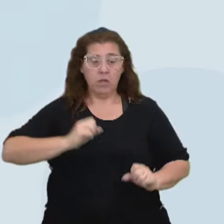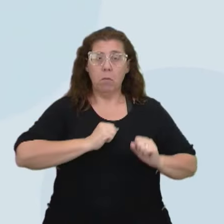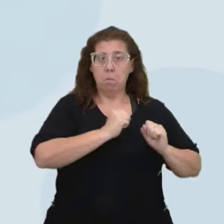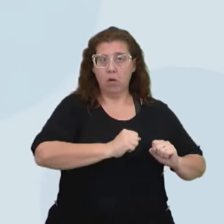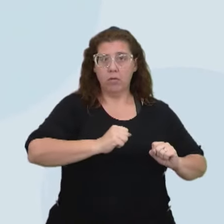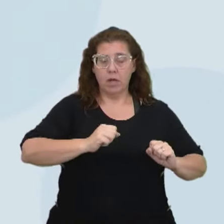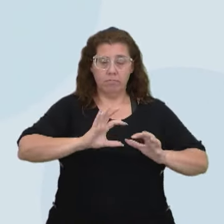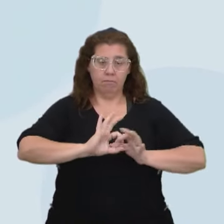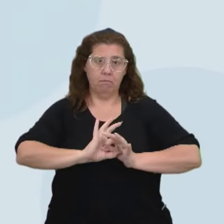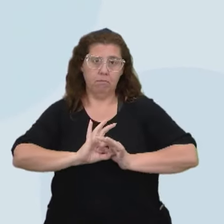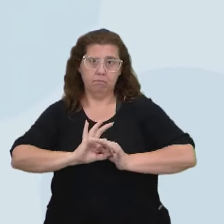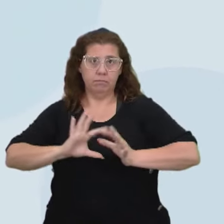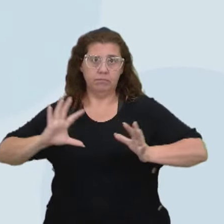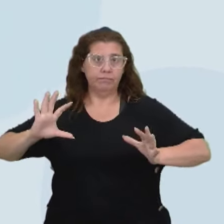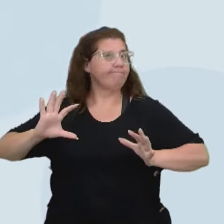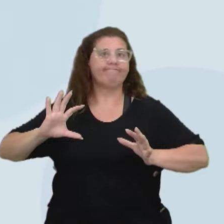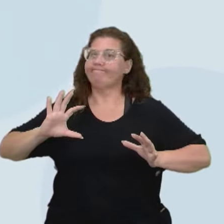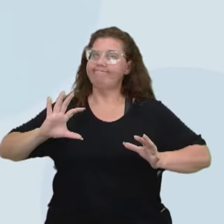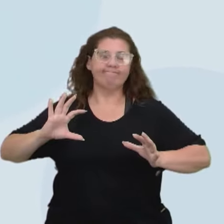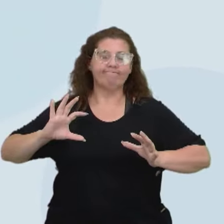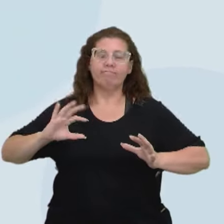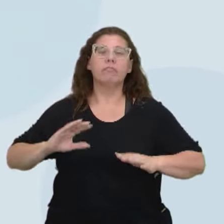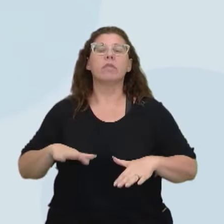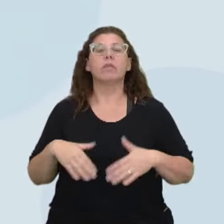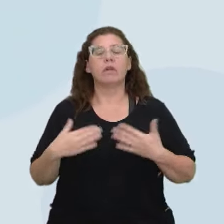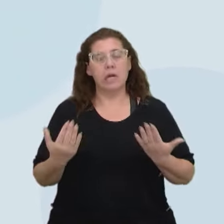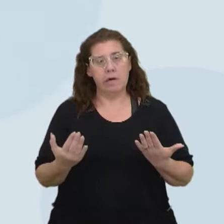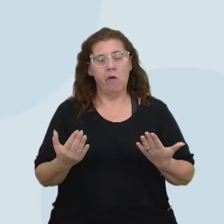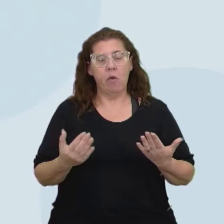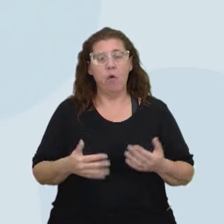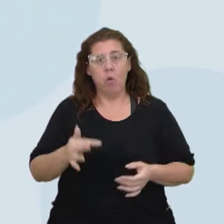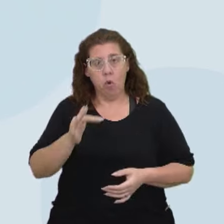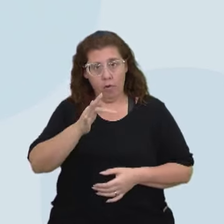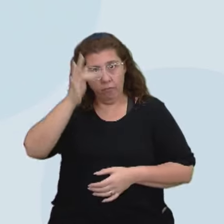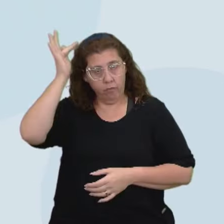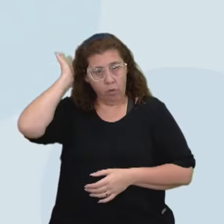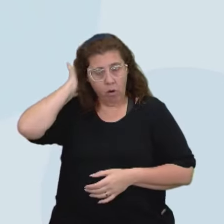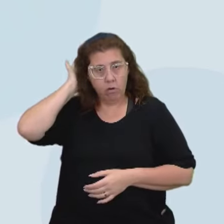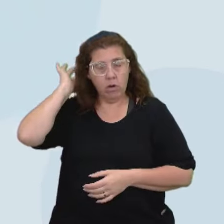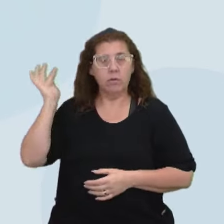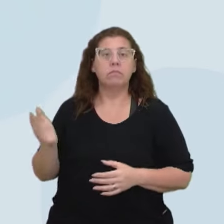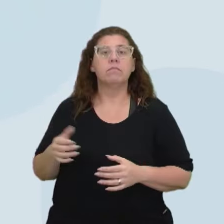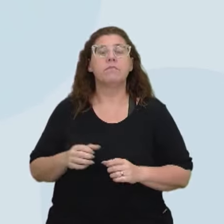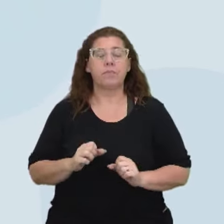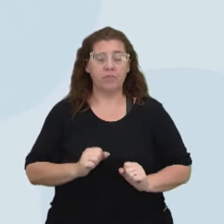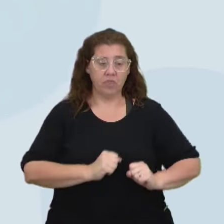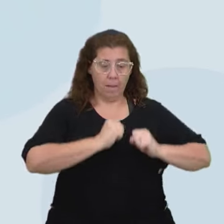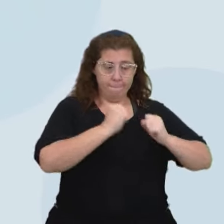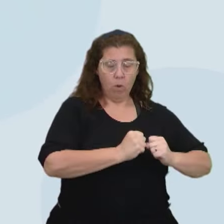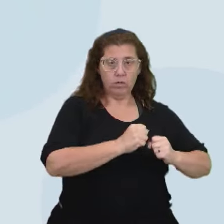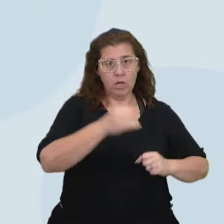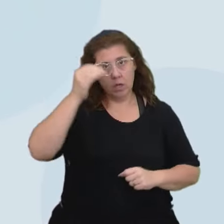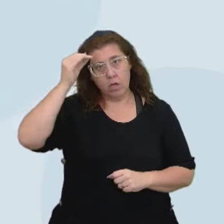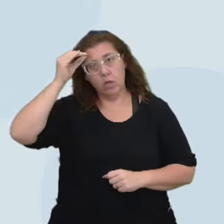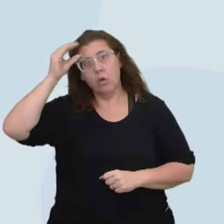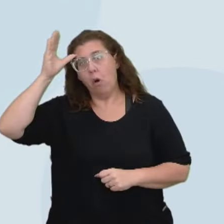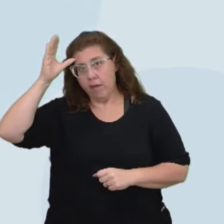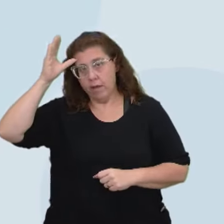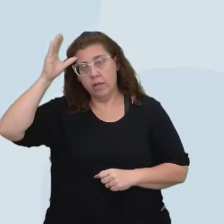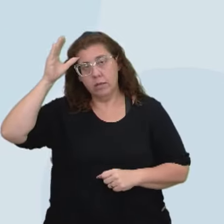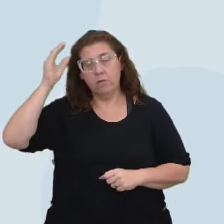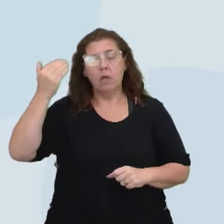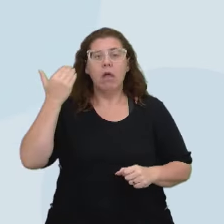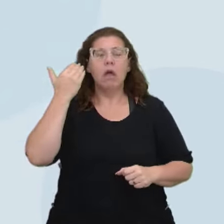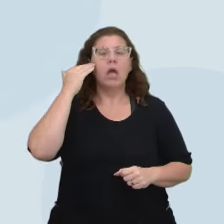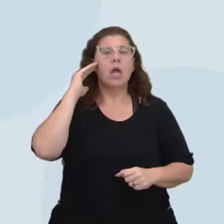poder. A um tal ponto, pessoal, que para o Foucault, inclusive, poder e conhecimento podem ser